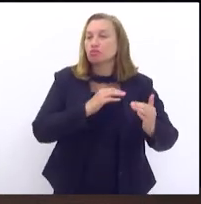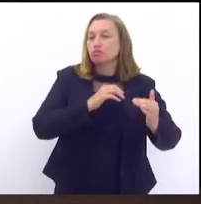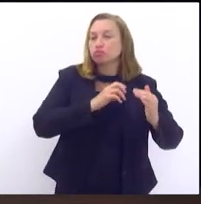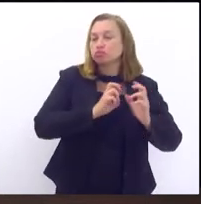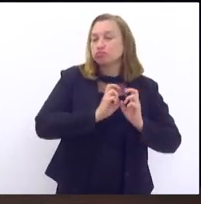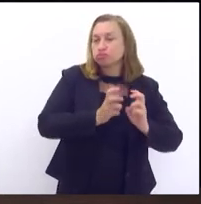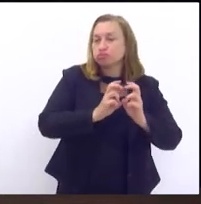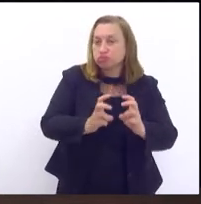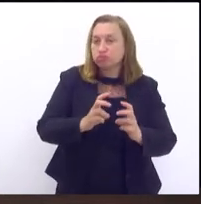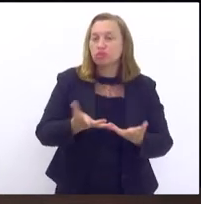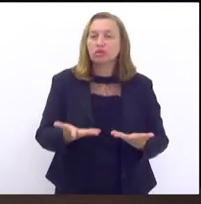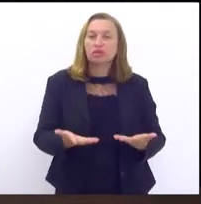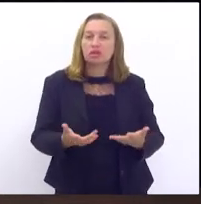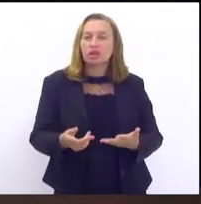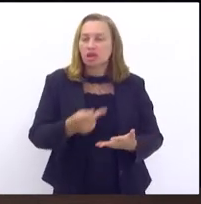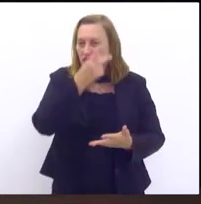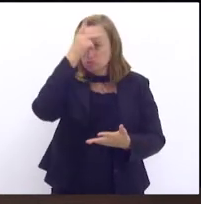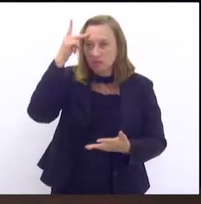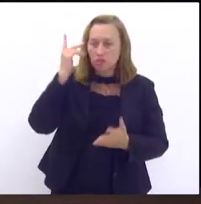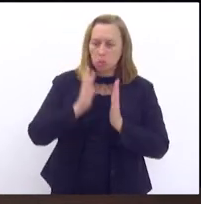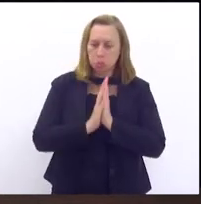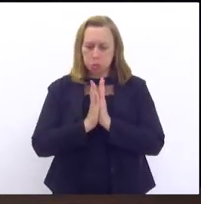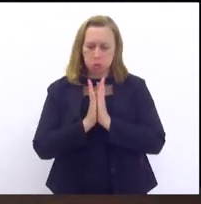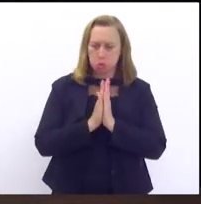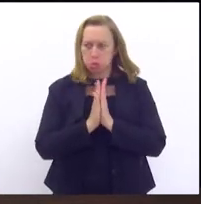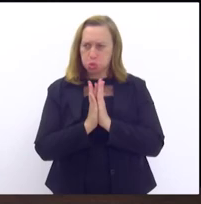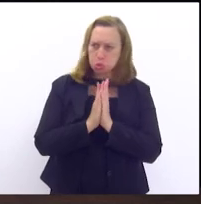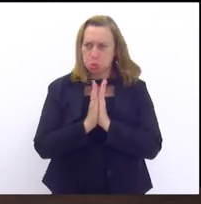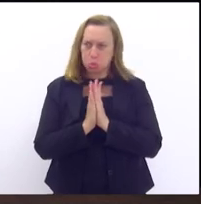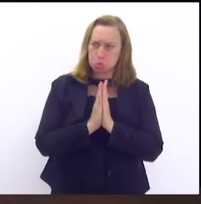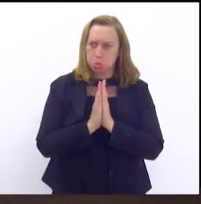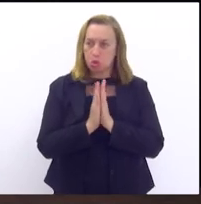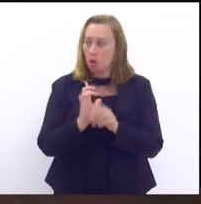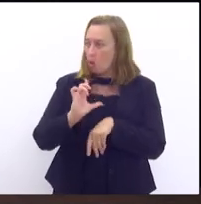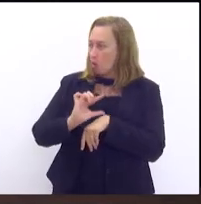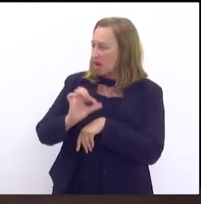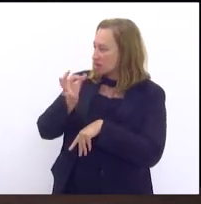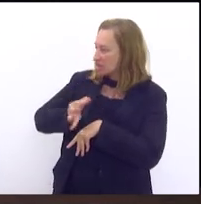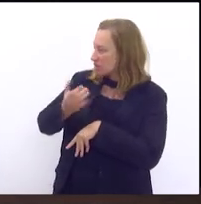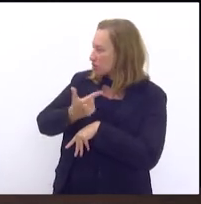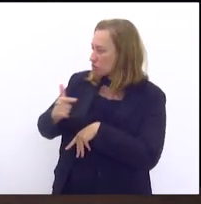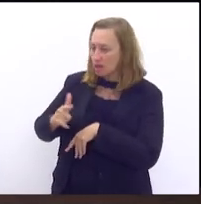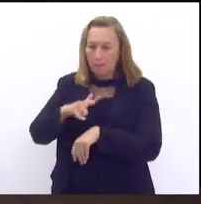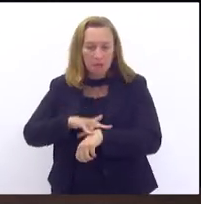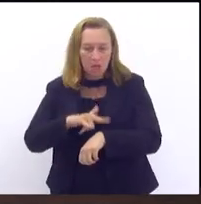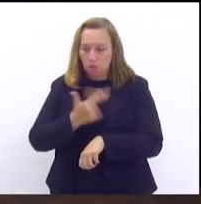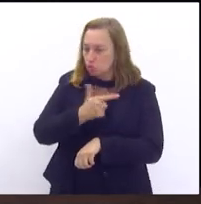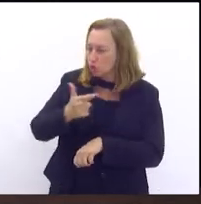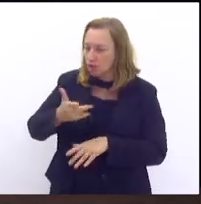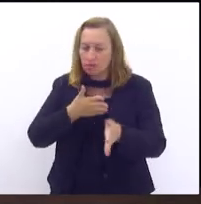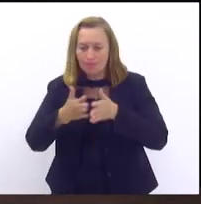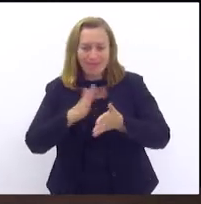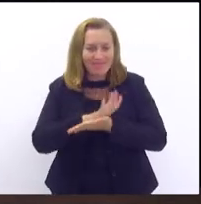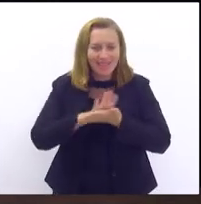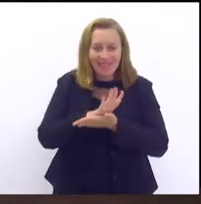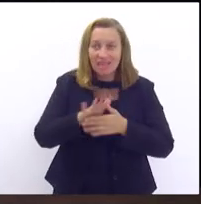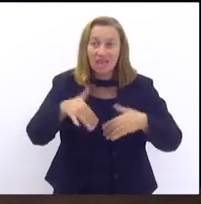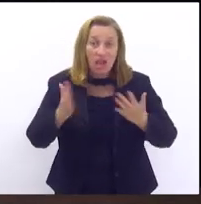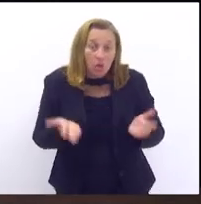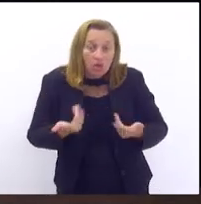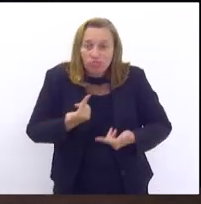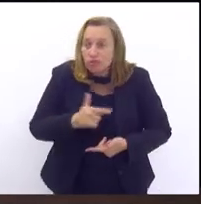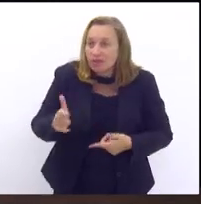além de transportar as pessoas como sardinha em lata, não tem horário definido, não tem banheiro, não tem acessibilidade, agora tem